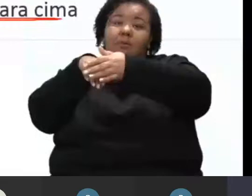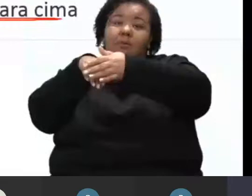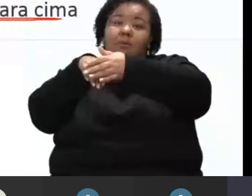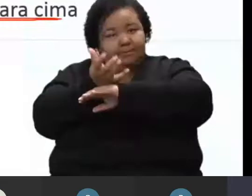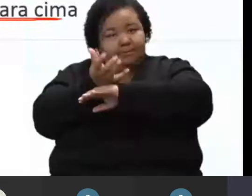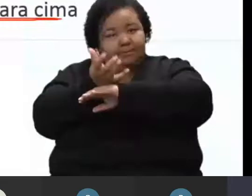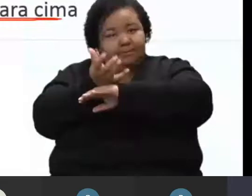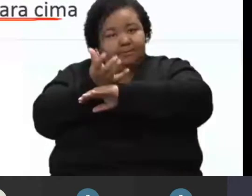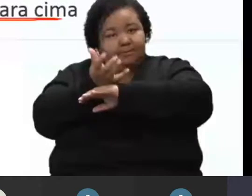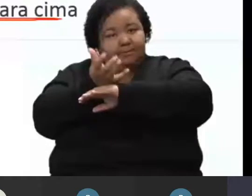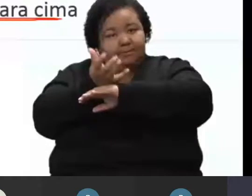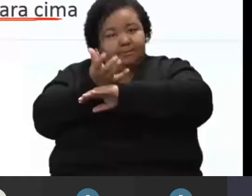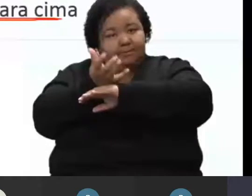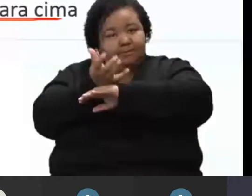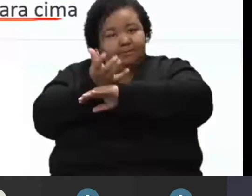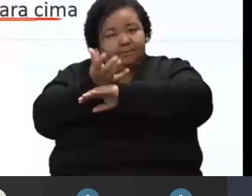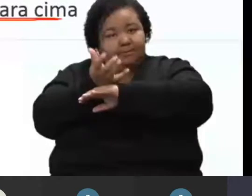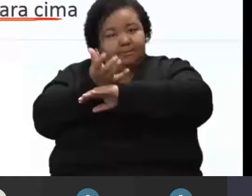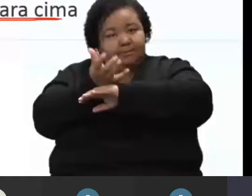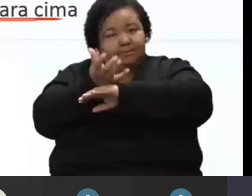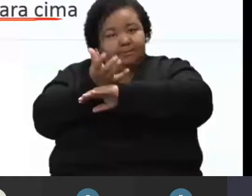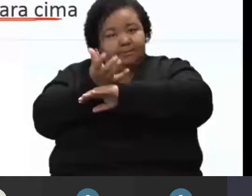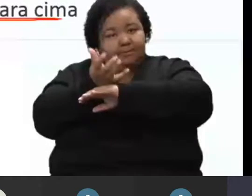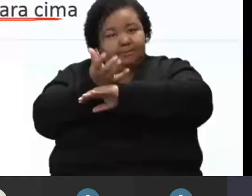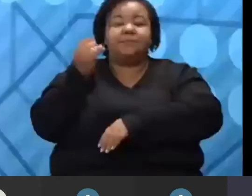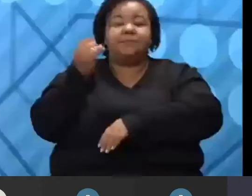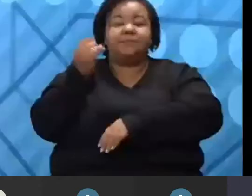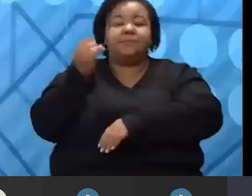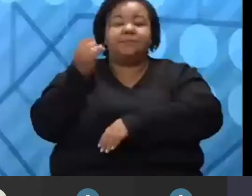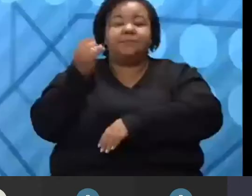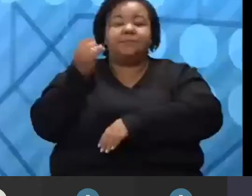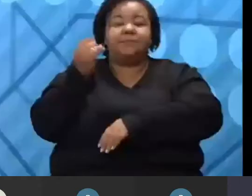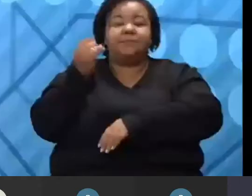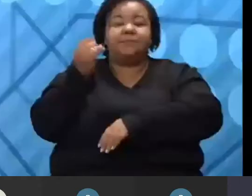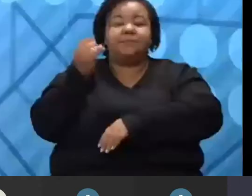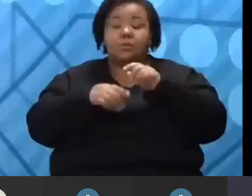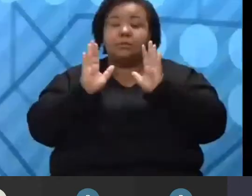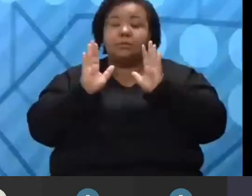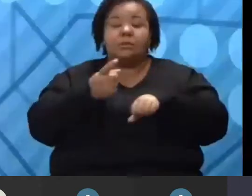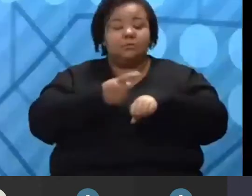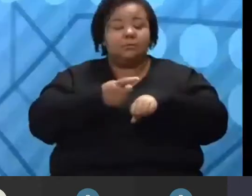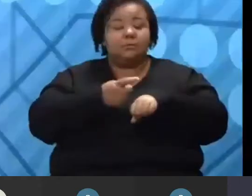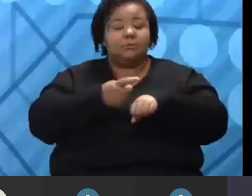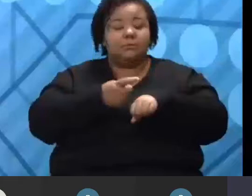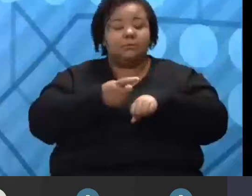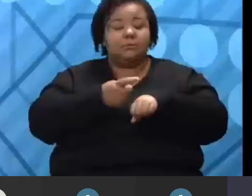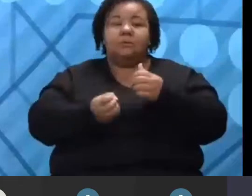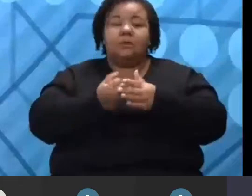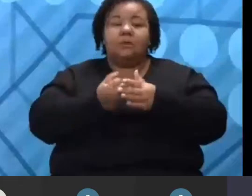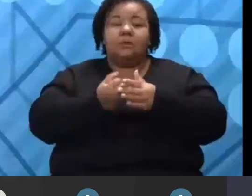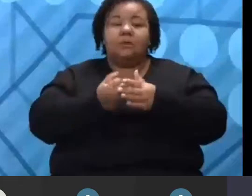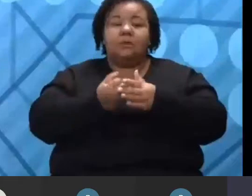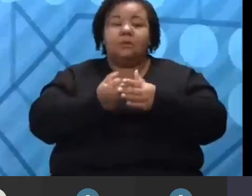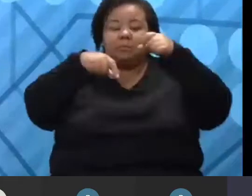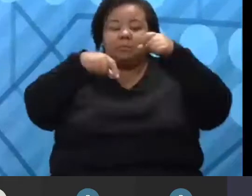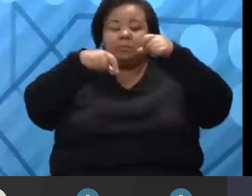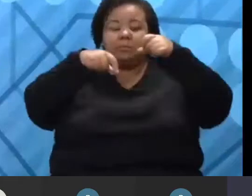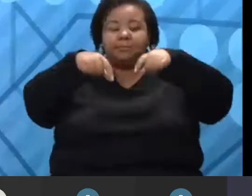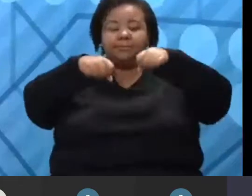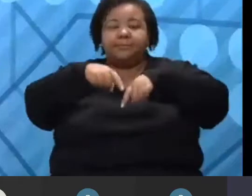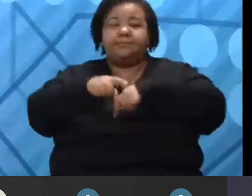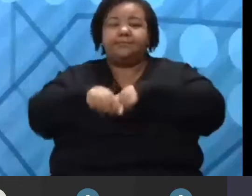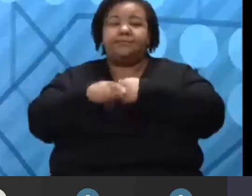meio solidificou, ele vai criar ali umas gotículas de água pela condensação, e aí você armazenar na geladeira dessa forma,